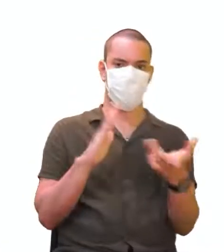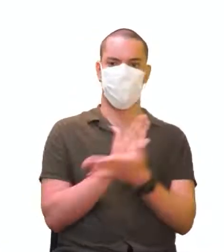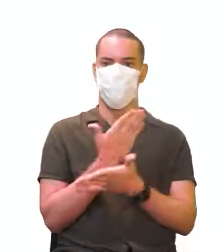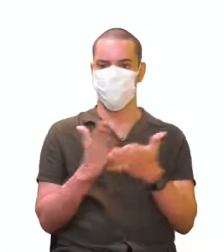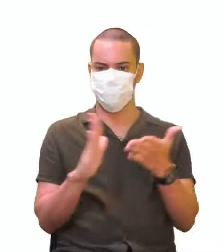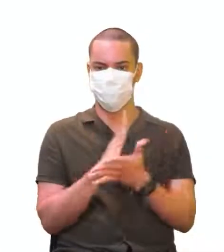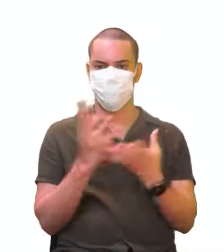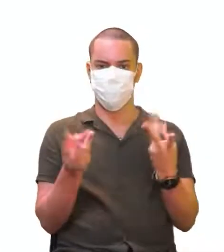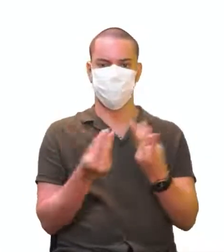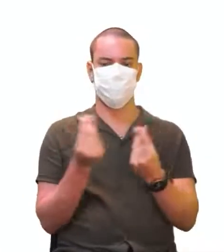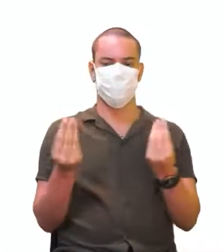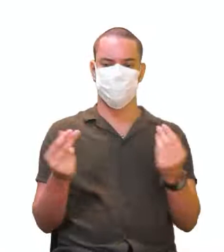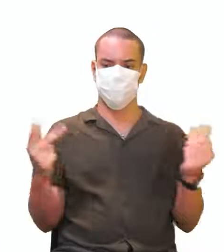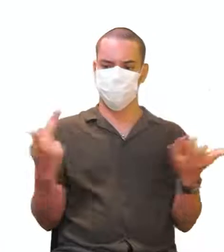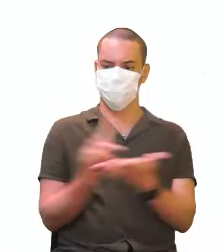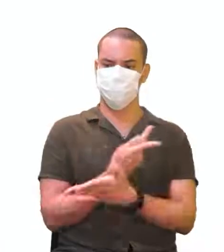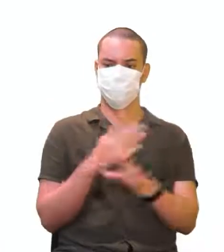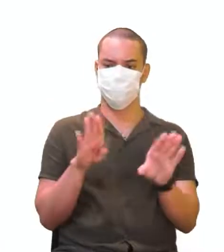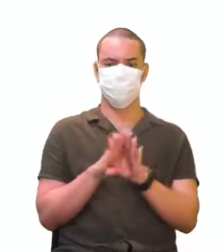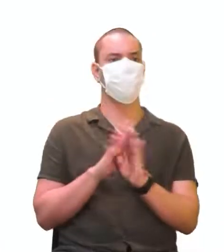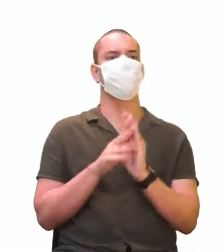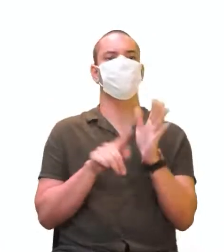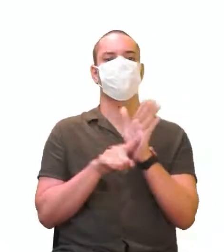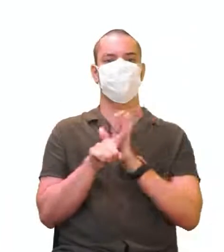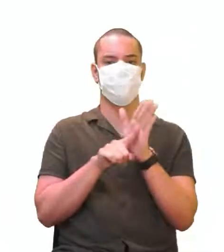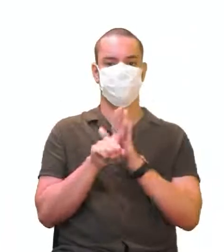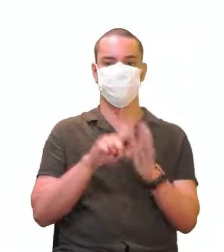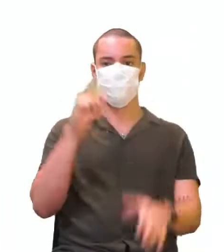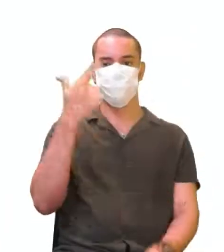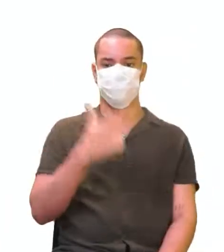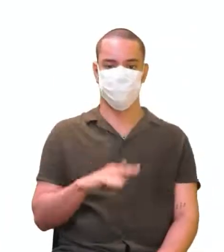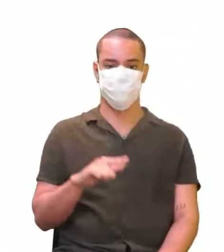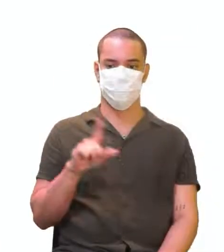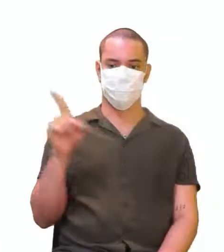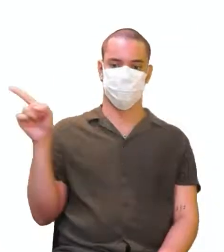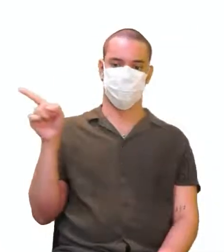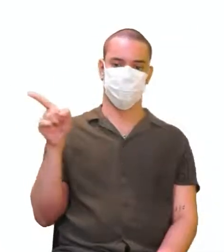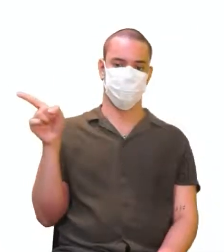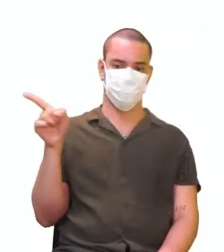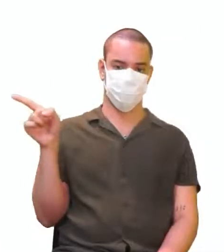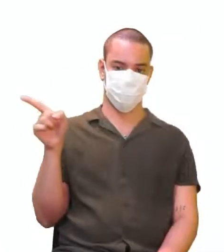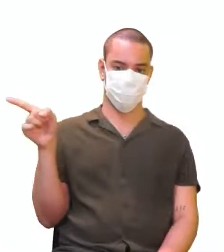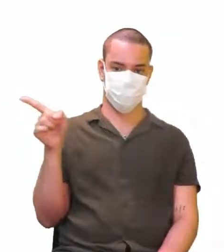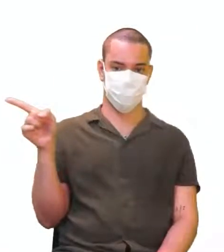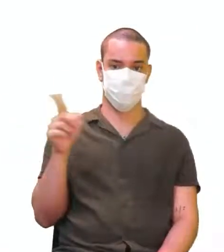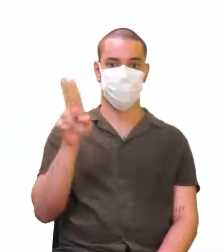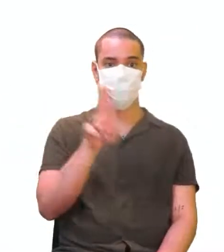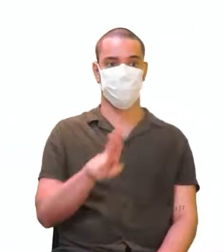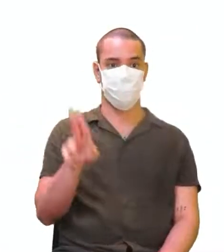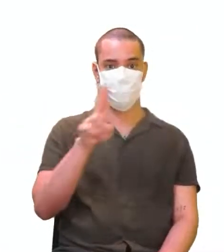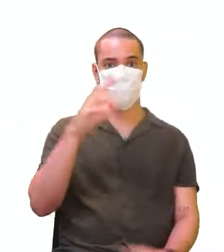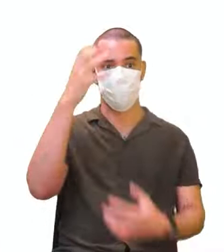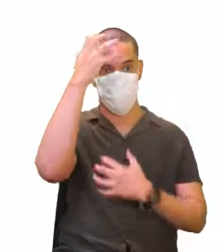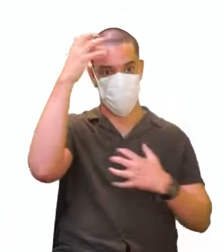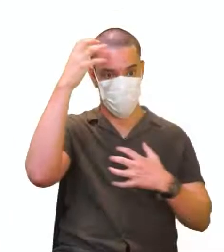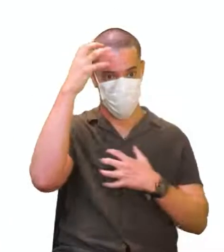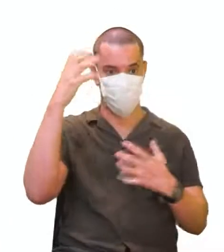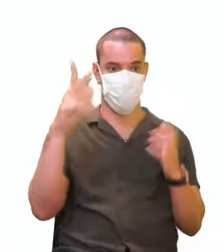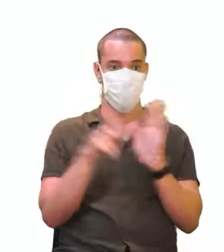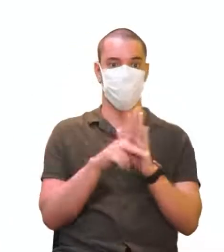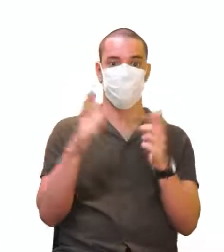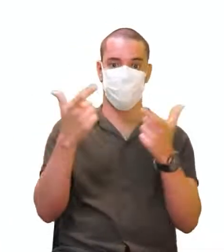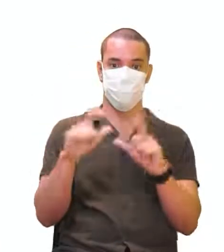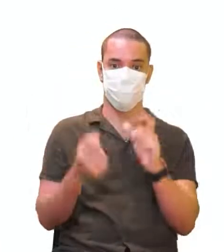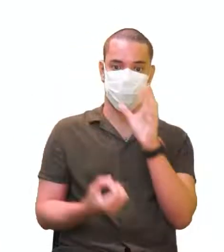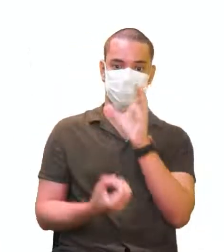algumas outras coisas que aconteciam. Então ele pesquisou a questão do fator RH, usando o sangue do macaco rhesus, que é da onde vem,